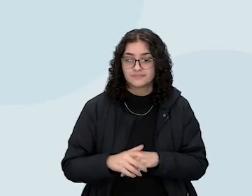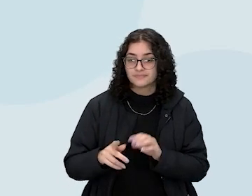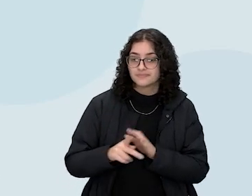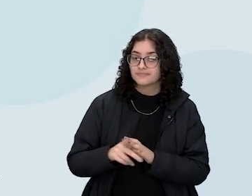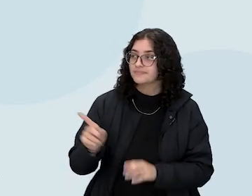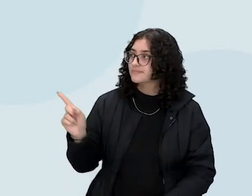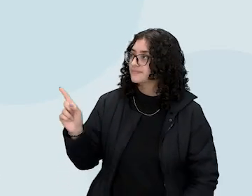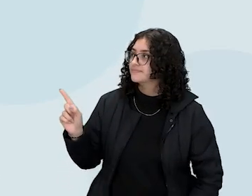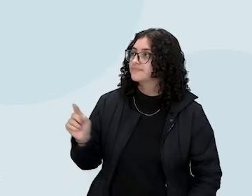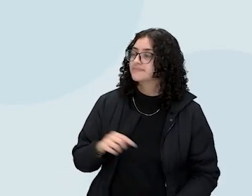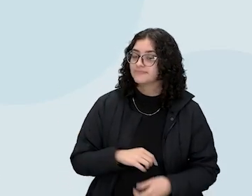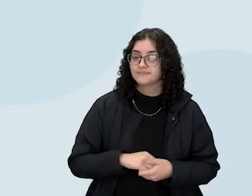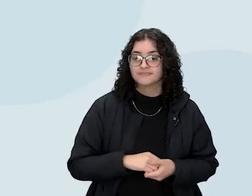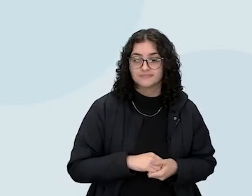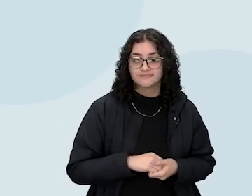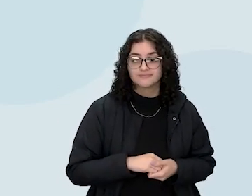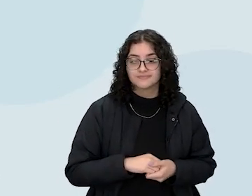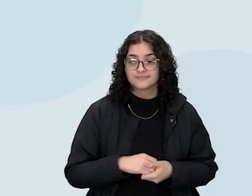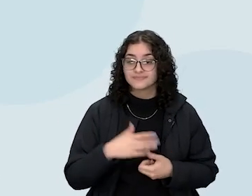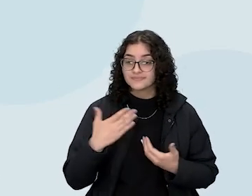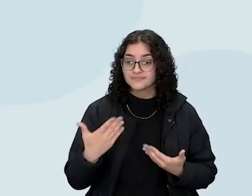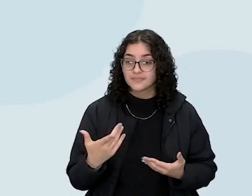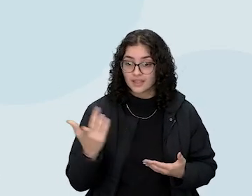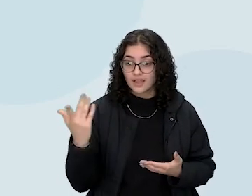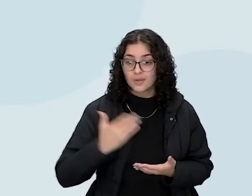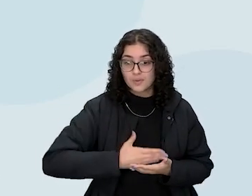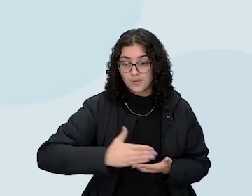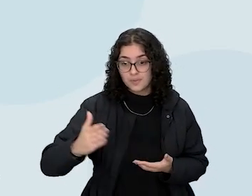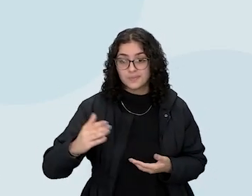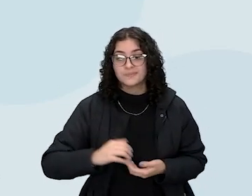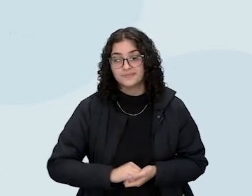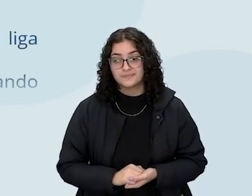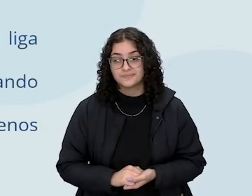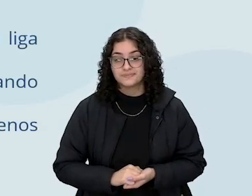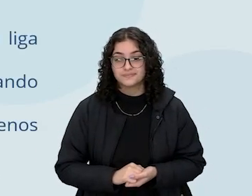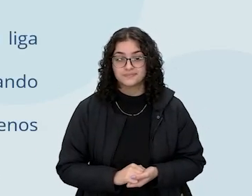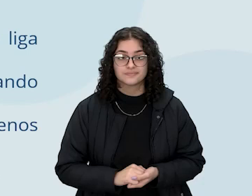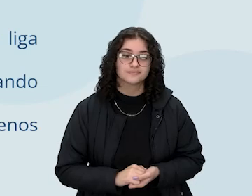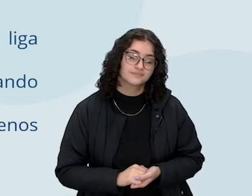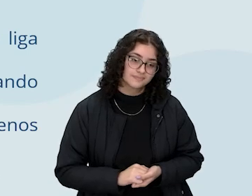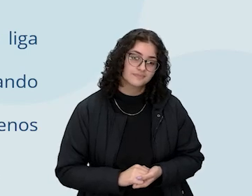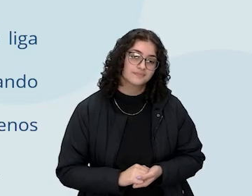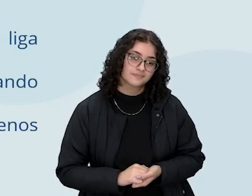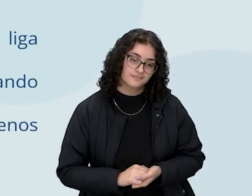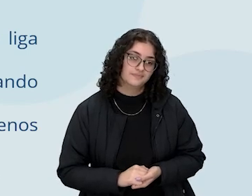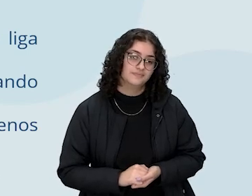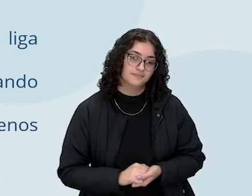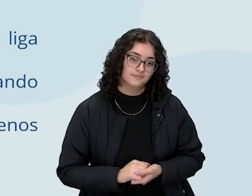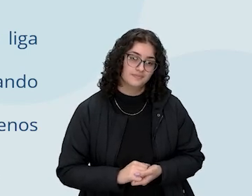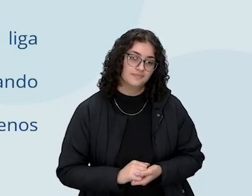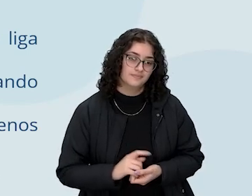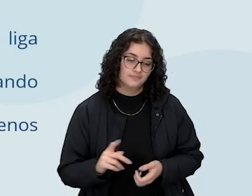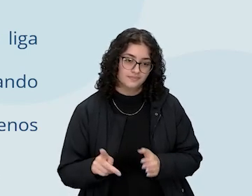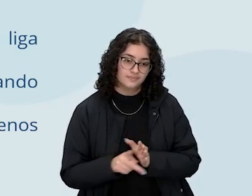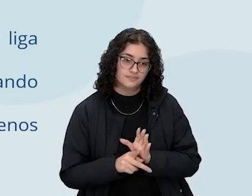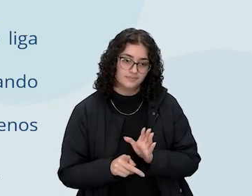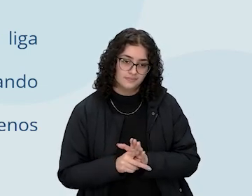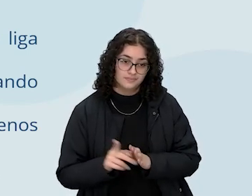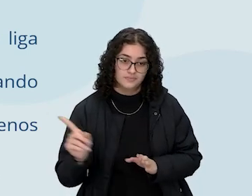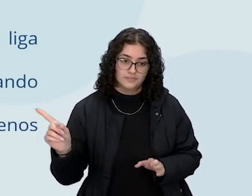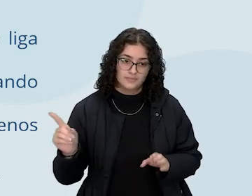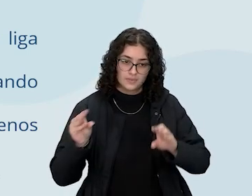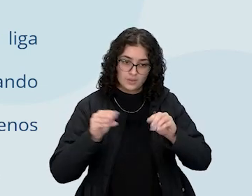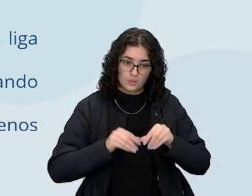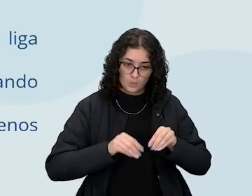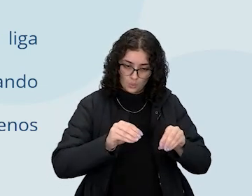fórmula. Bom, essa é a introdução aí. Bom, essa remediação no solo, ela